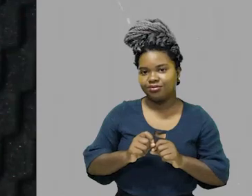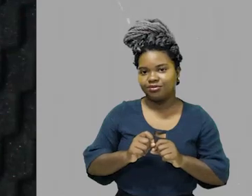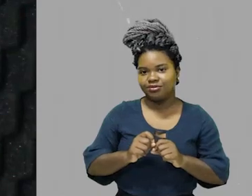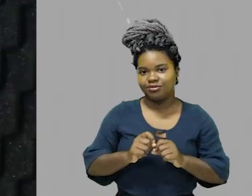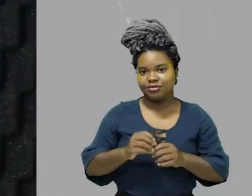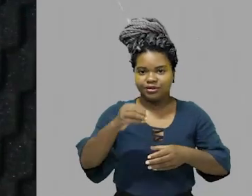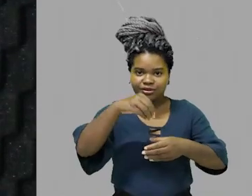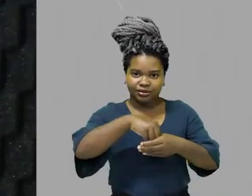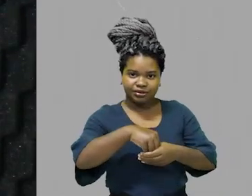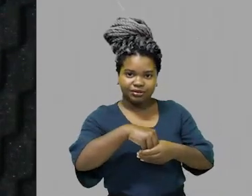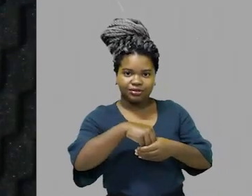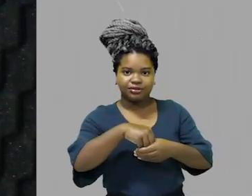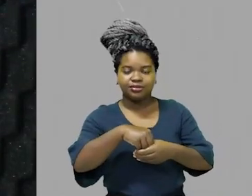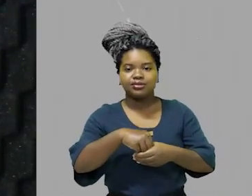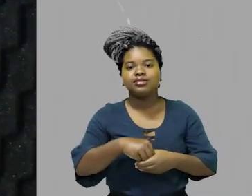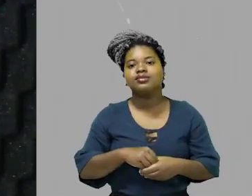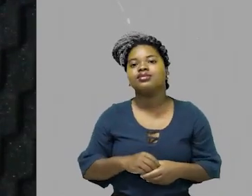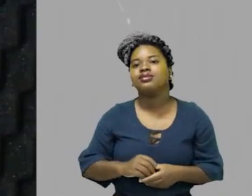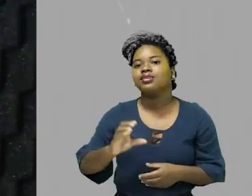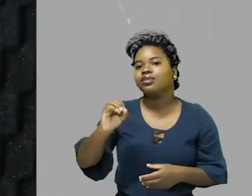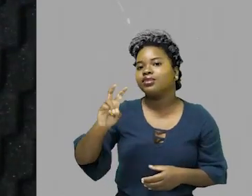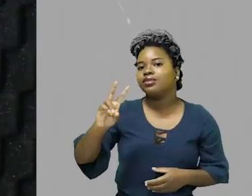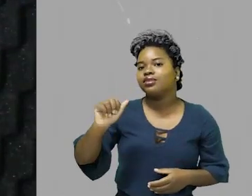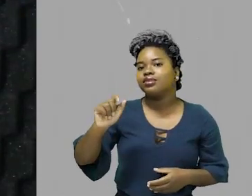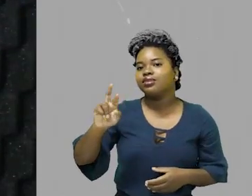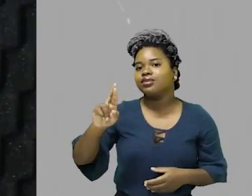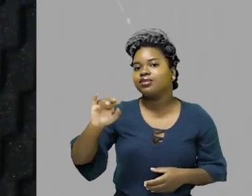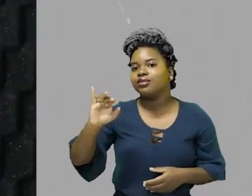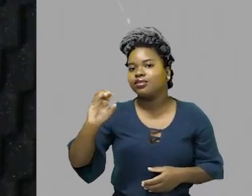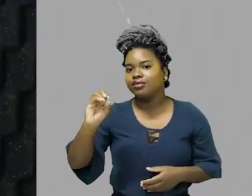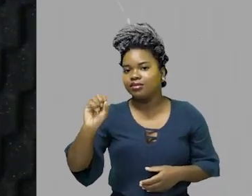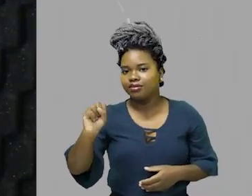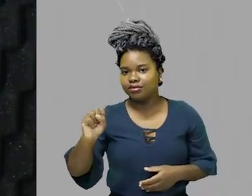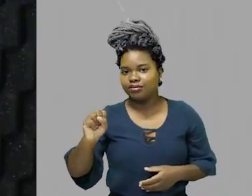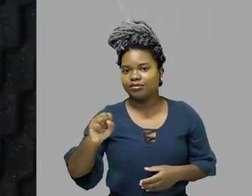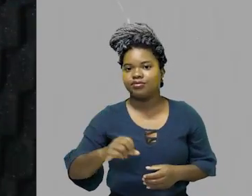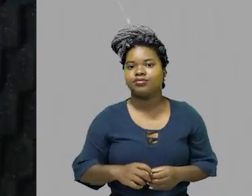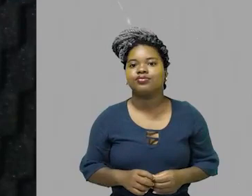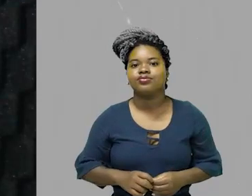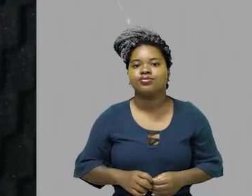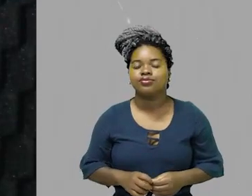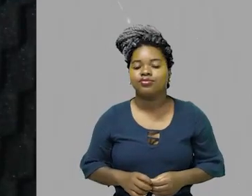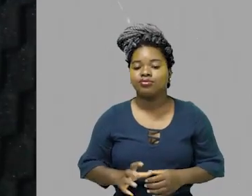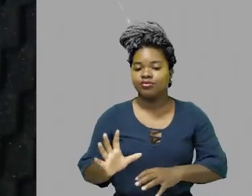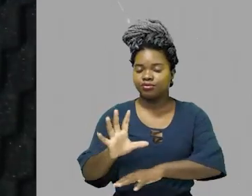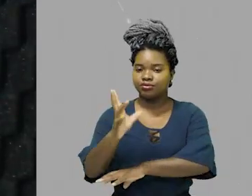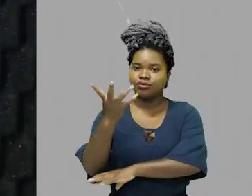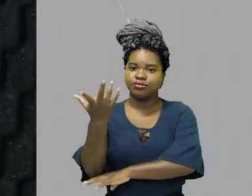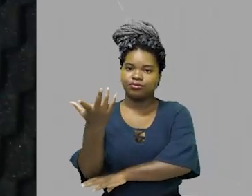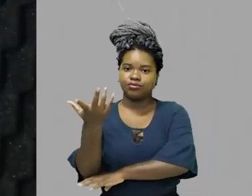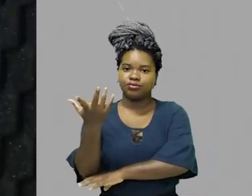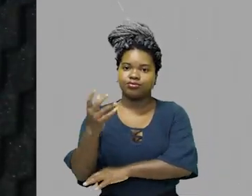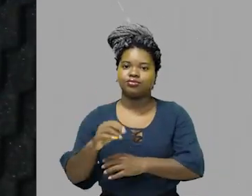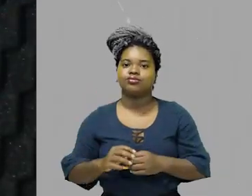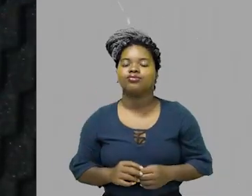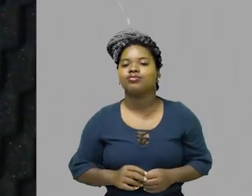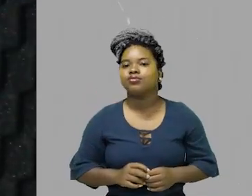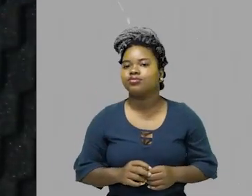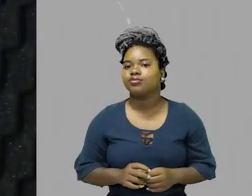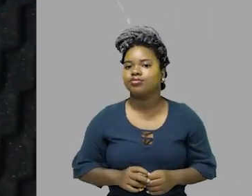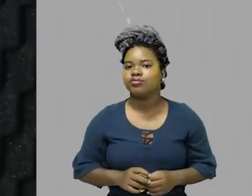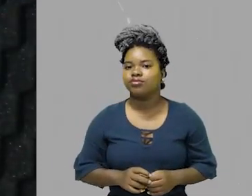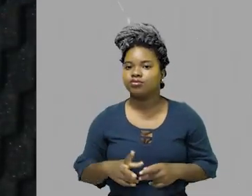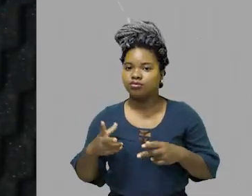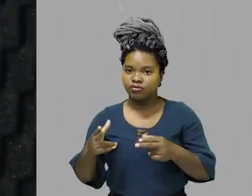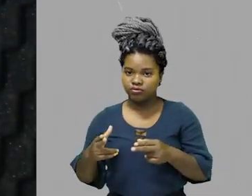né, que são os gametas femininos. Nas plantas, é como se fosse a mesma coisa. O gametângio